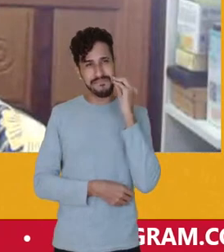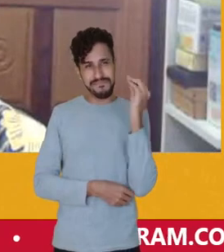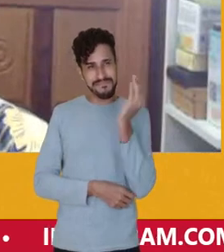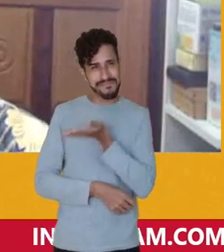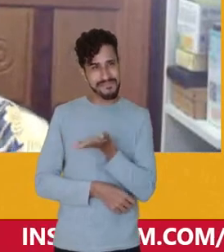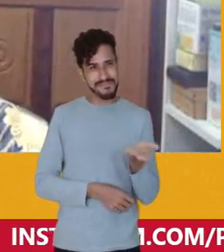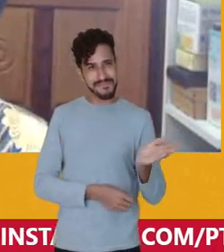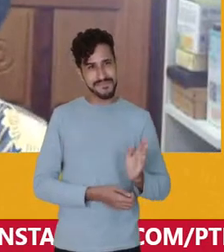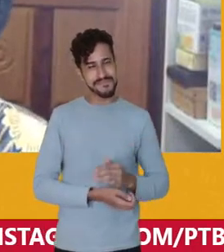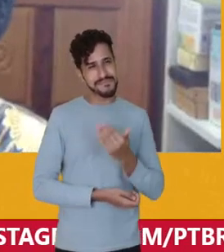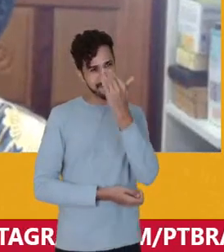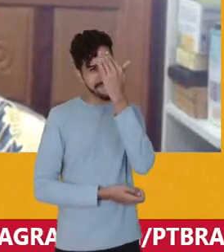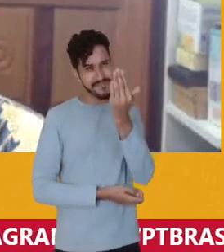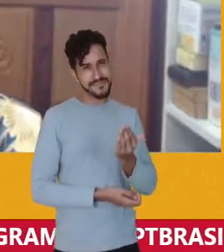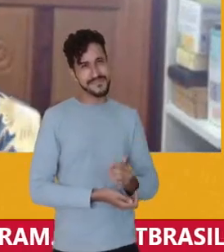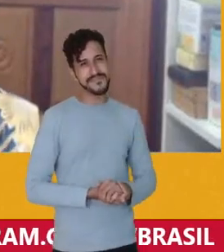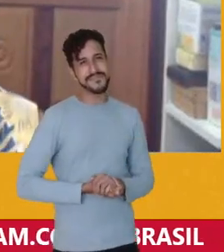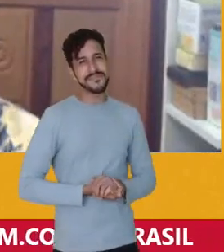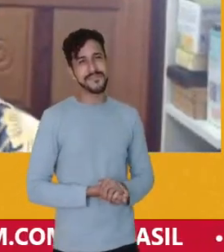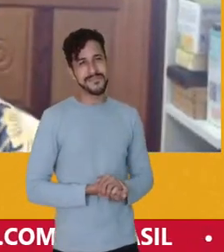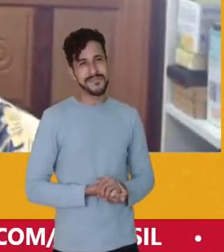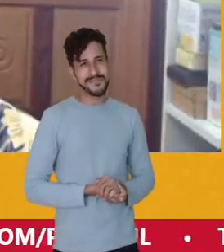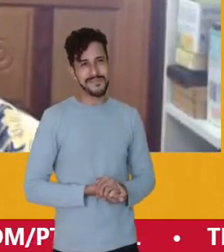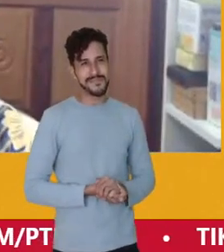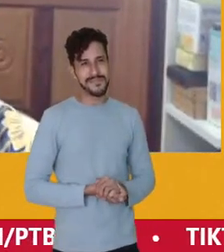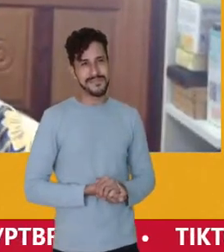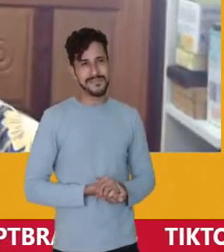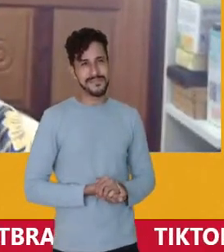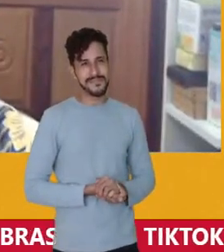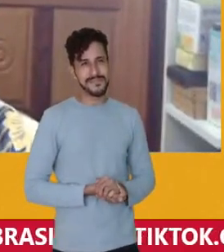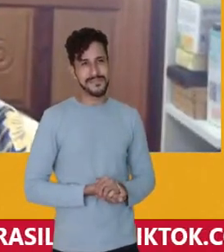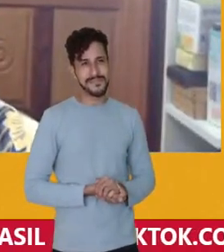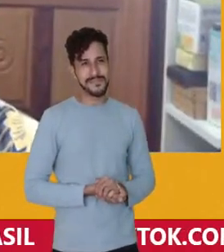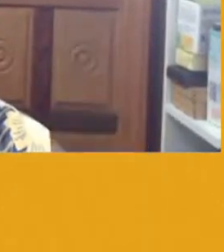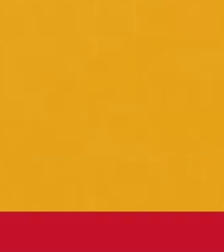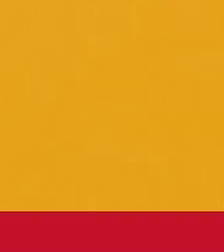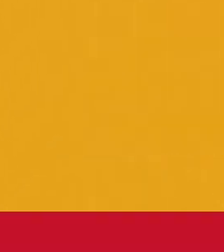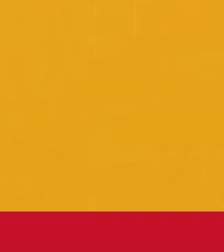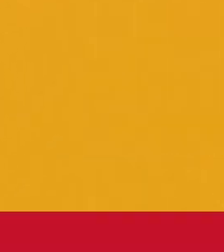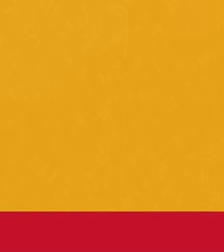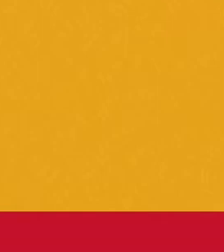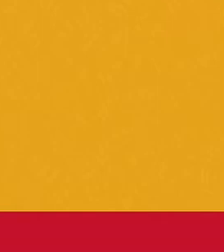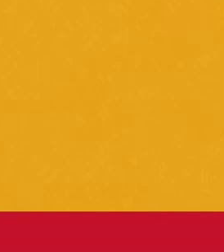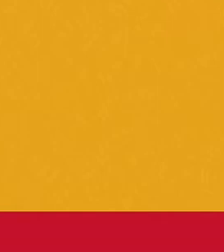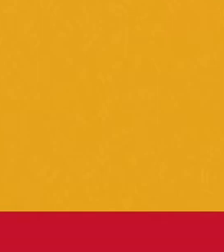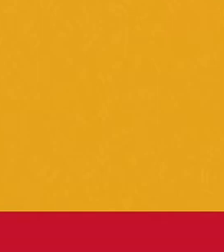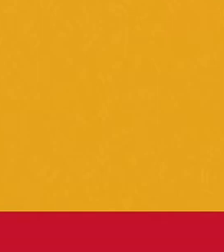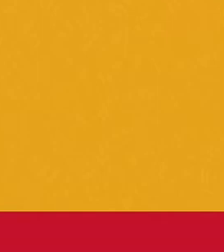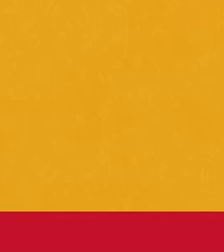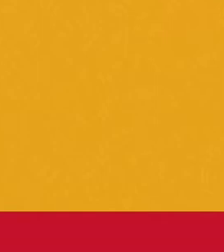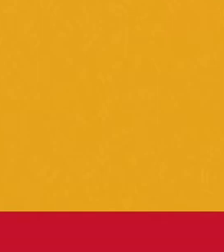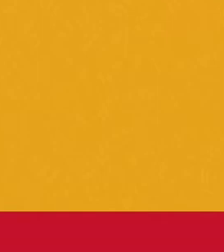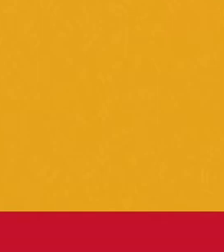para vocês. Muito obrigada. Um beijo. Obrigada a você. Obrigada.